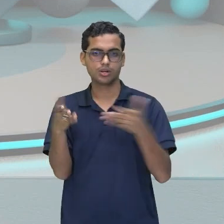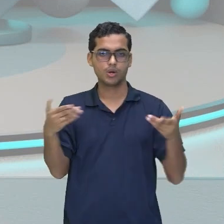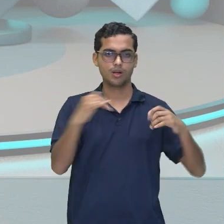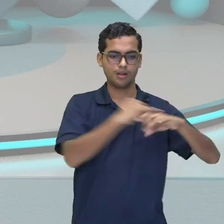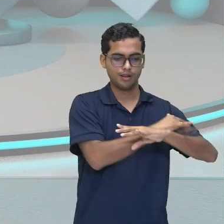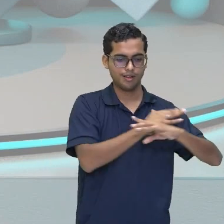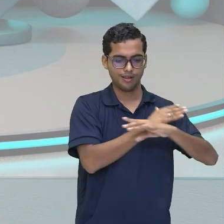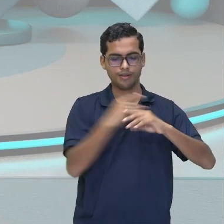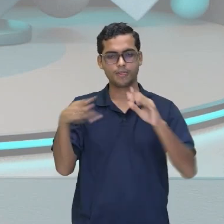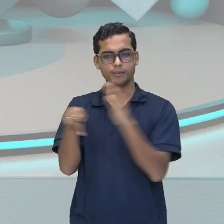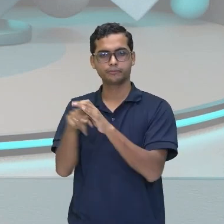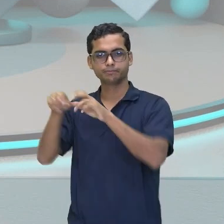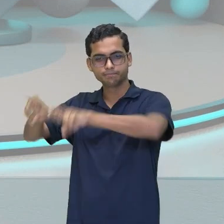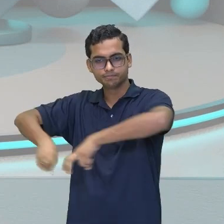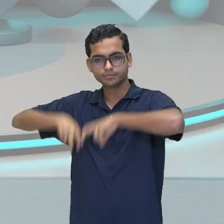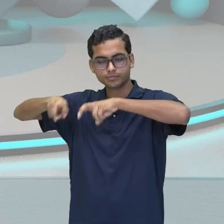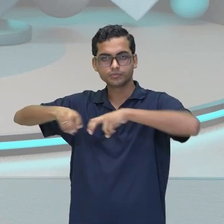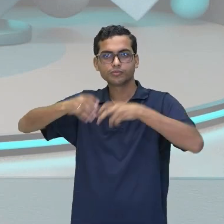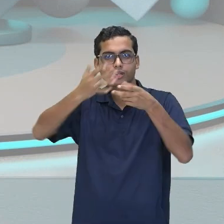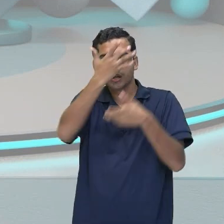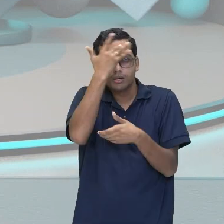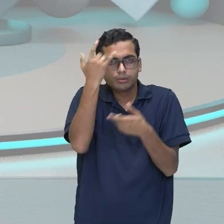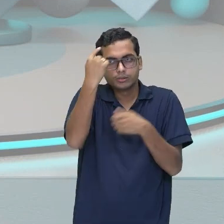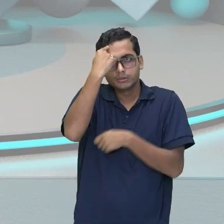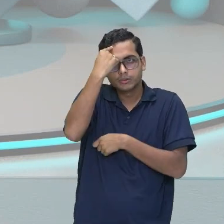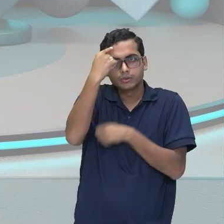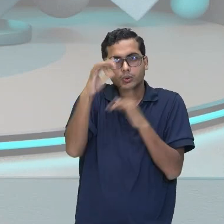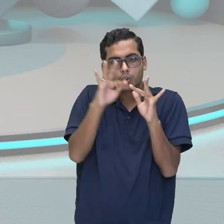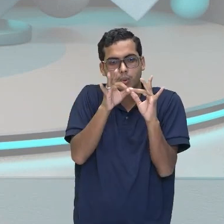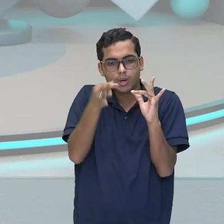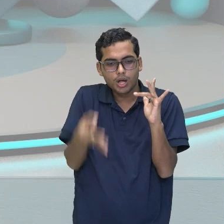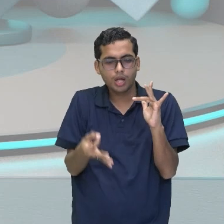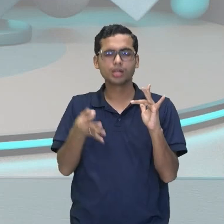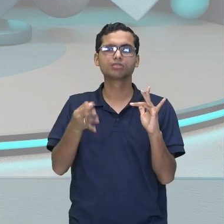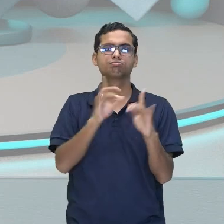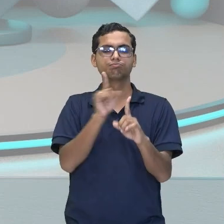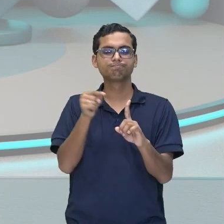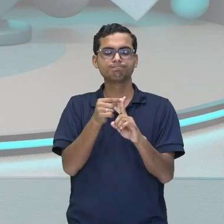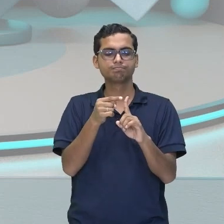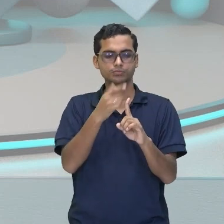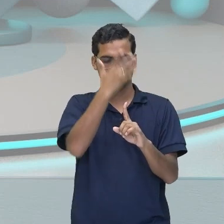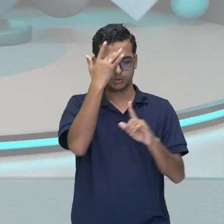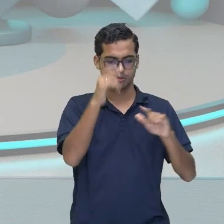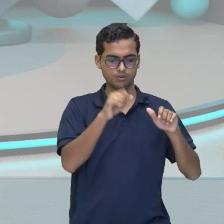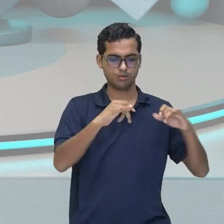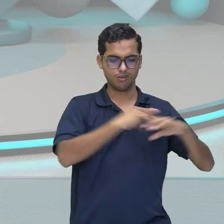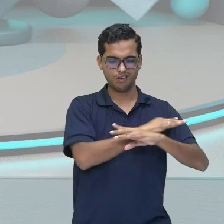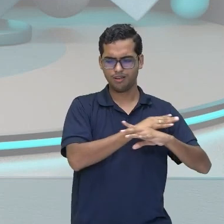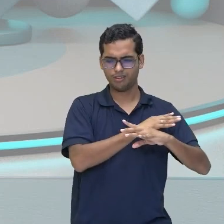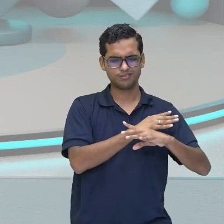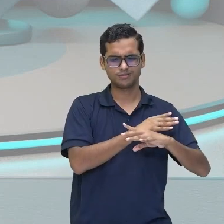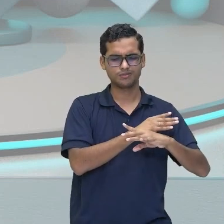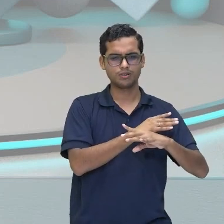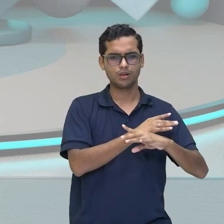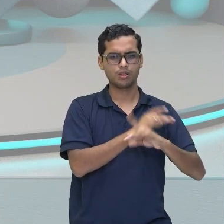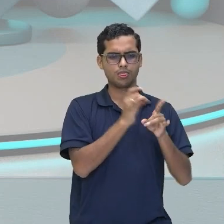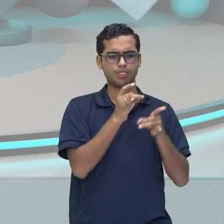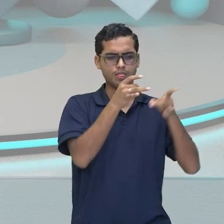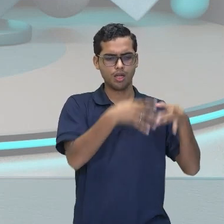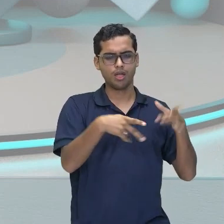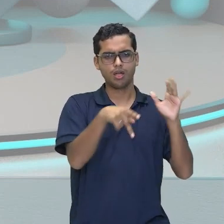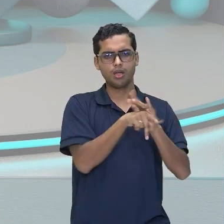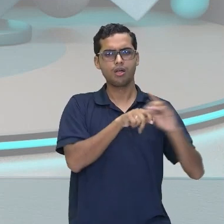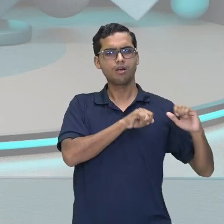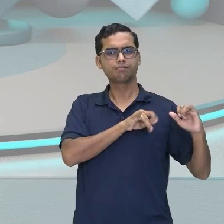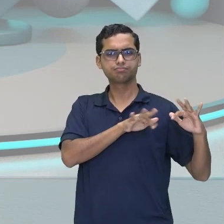das cidades, da área urbana. Eles querem fugir para um lugar tranquilo, um lugar em